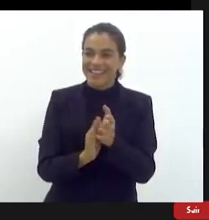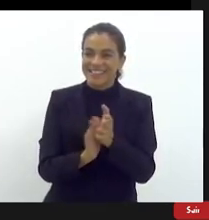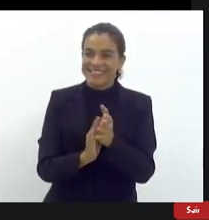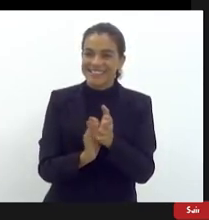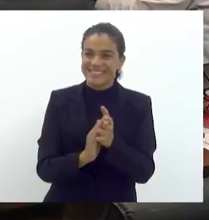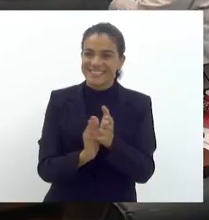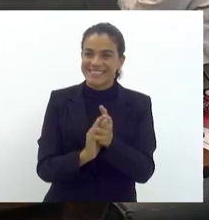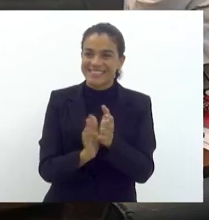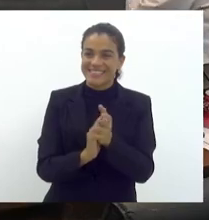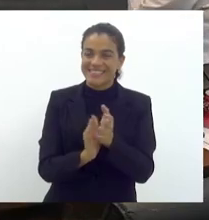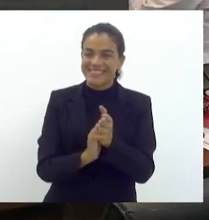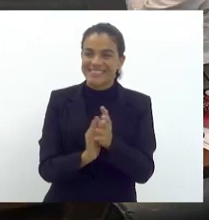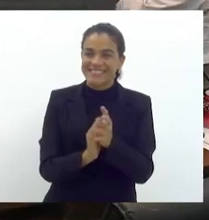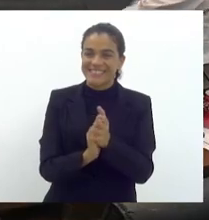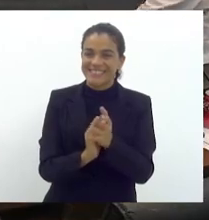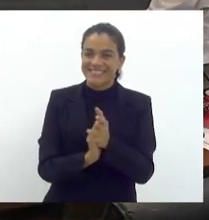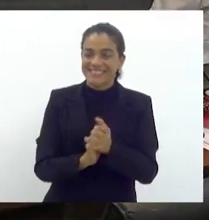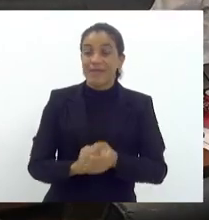mãe